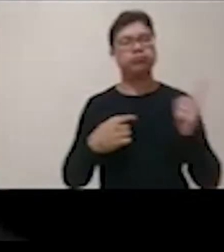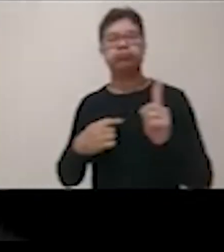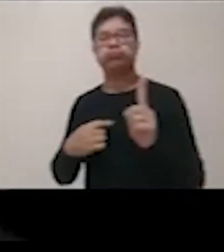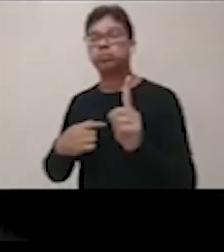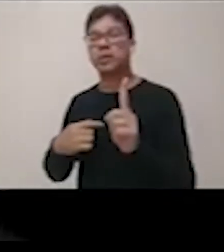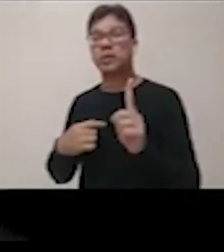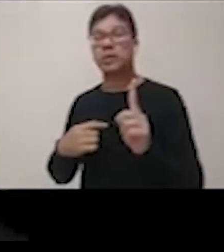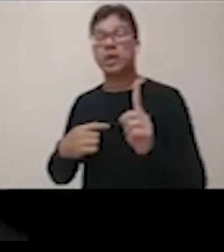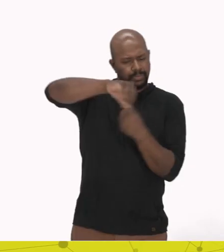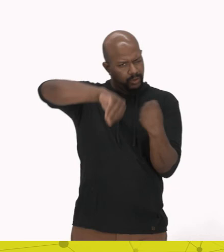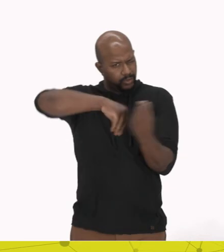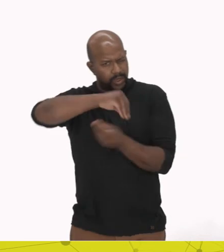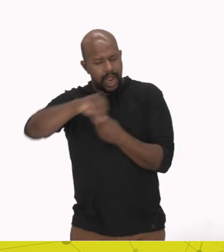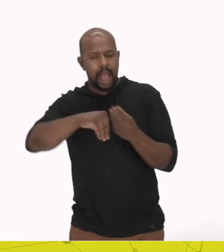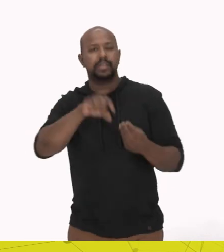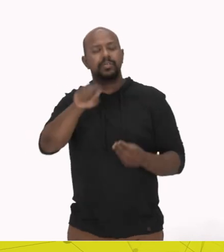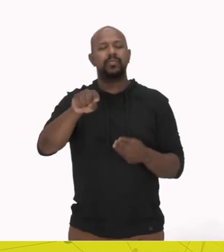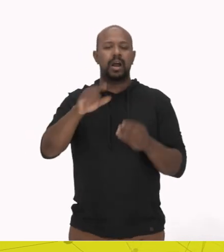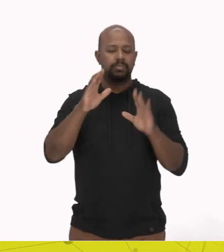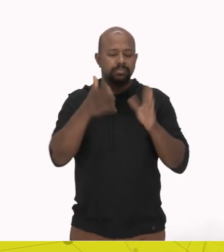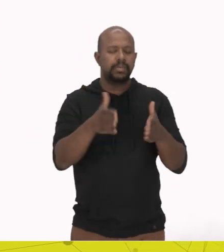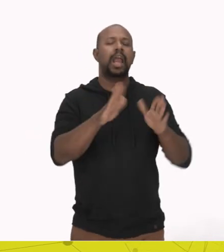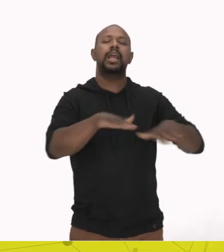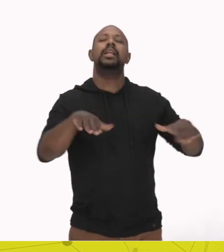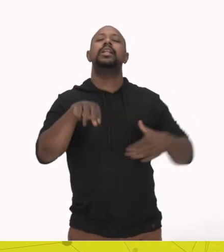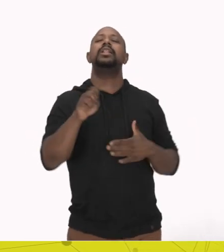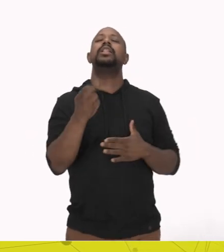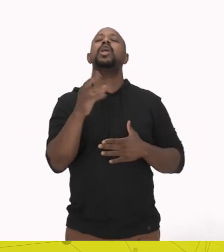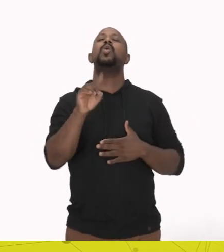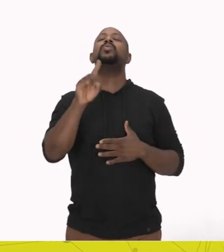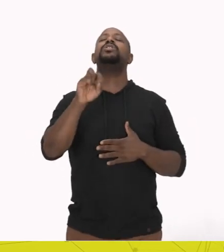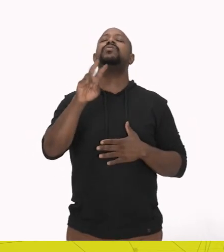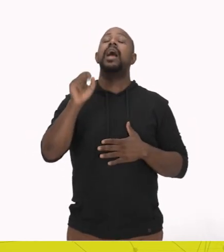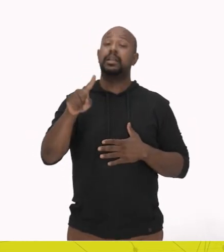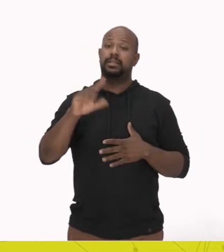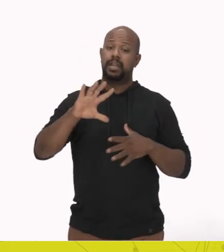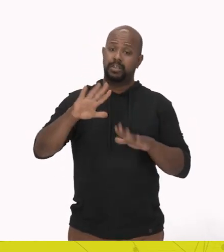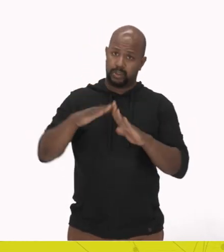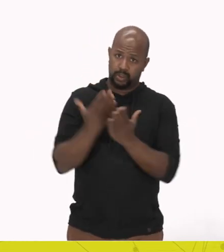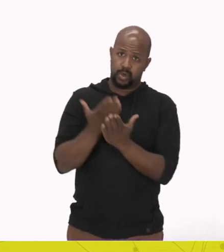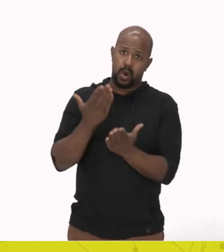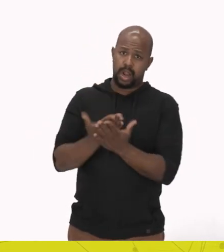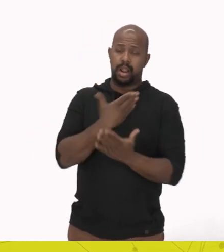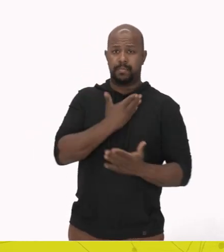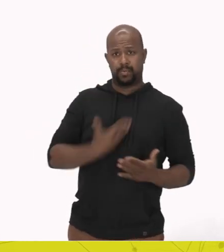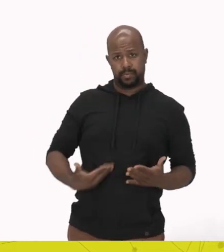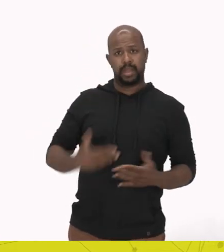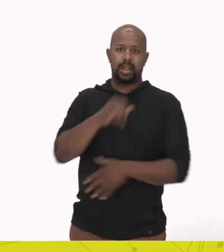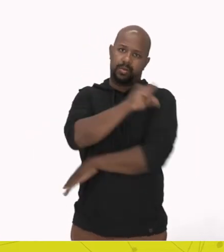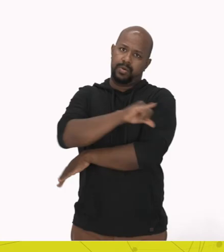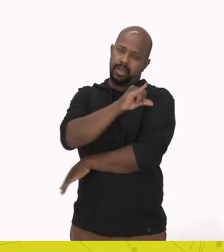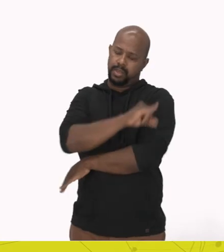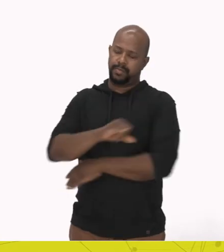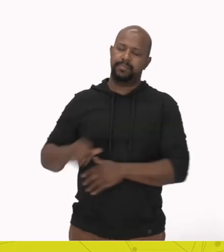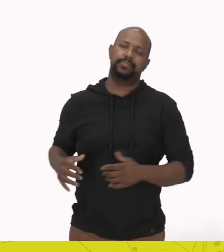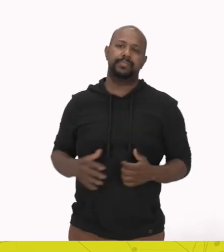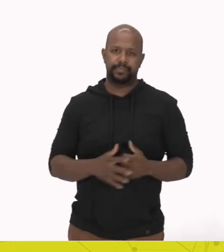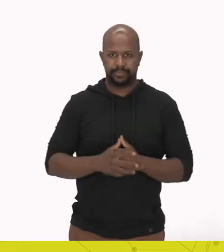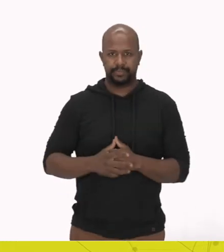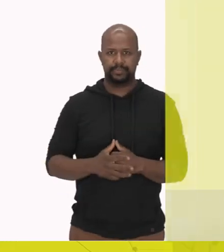Incluídos e Misturados, que foi direcionada a crianças neurodiversas das escolas públicas municipais do Rio de Janeiro.